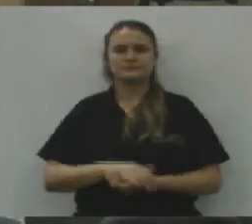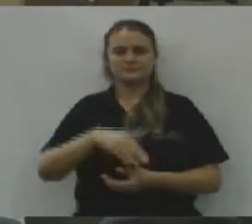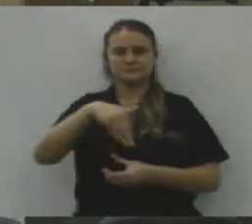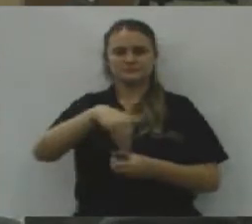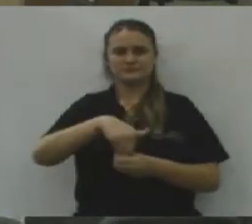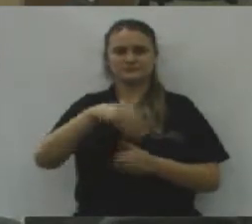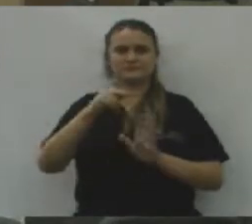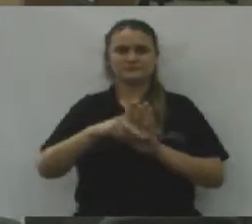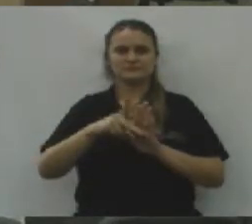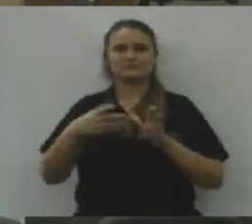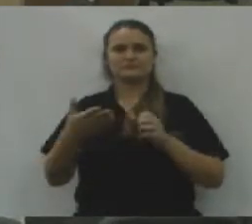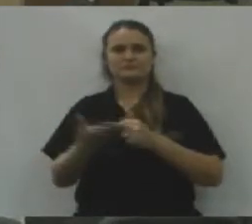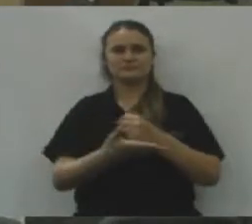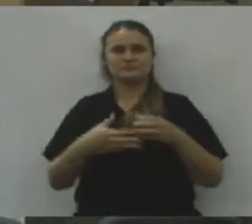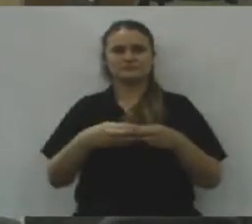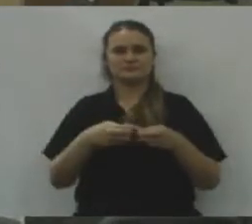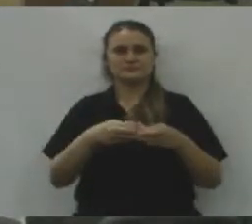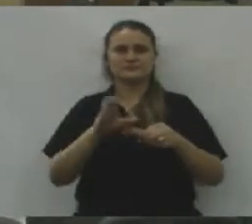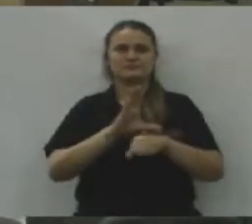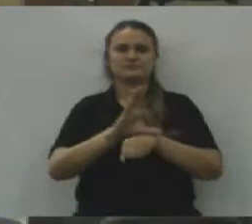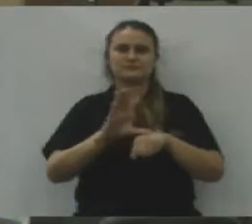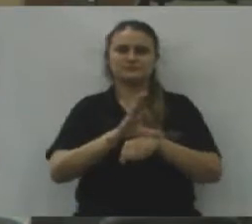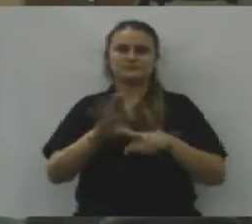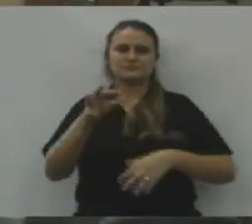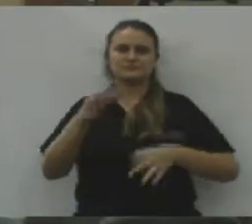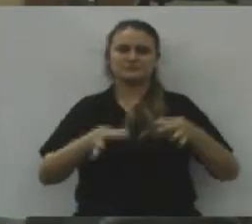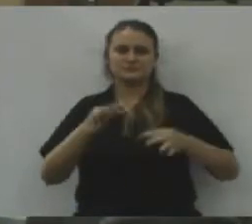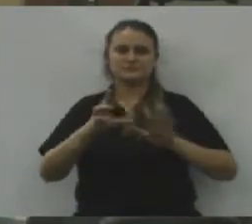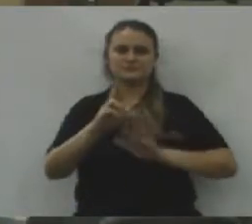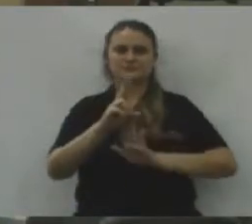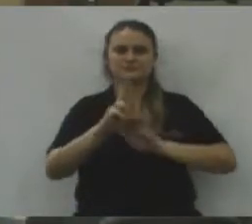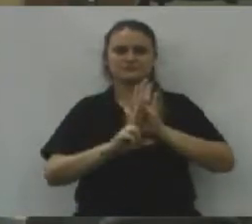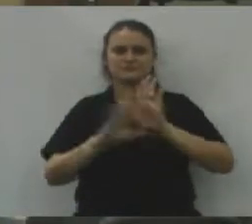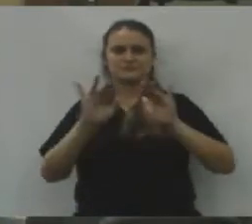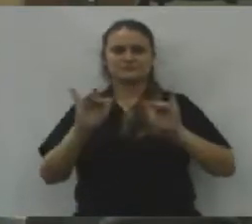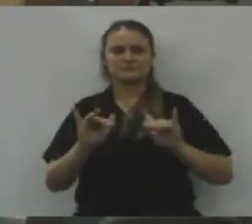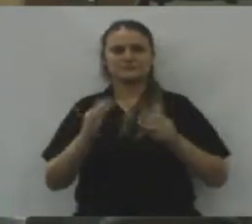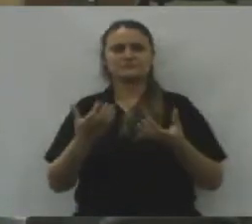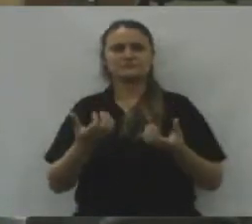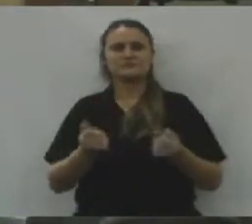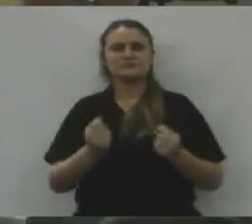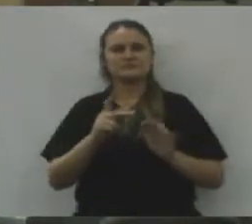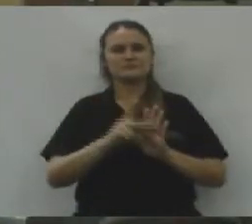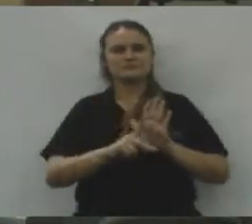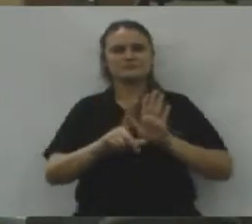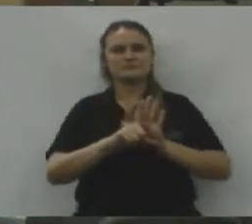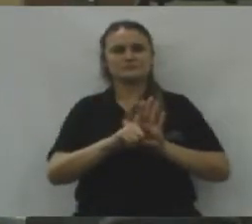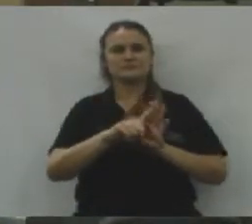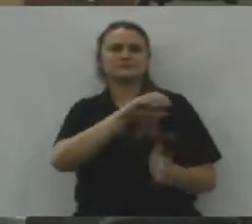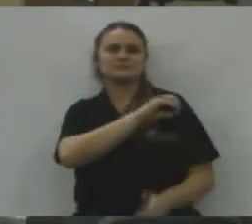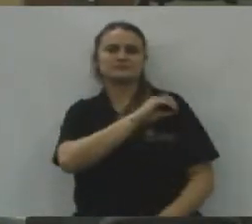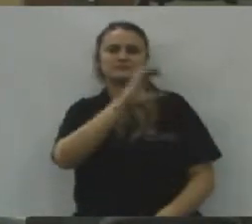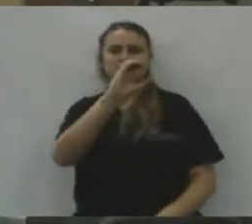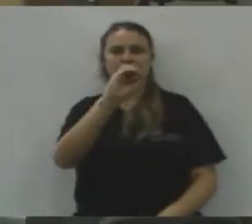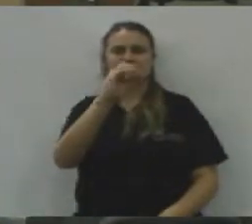Votação do parecer fundamentado da Comissão de Constituição, Justiça e Redação Final, favorável ao projeto de lei ordinária de